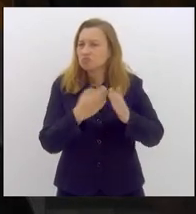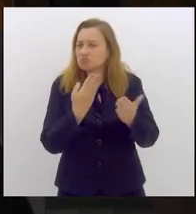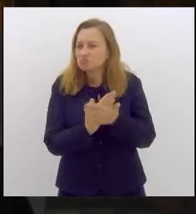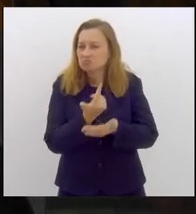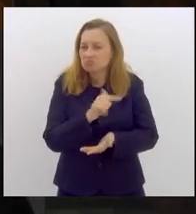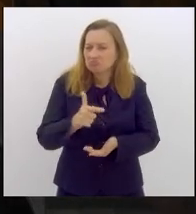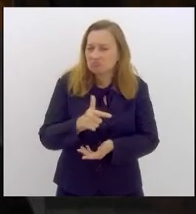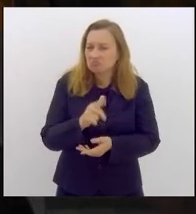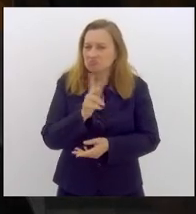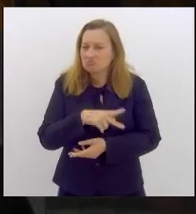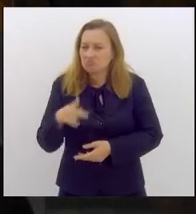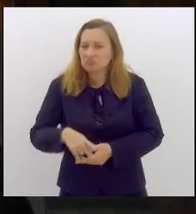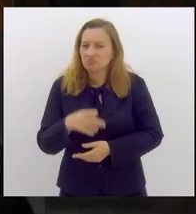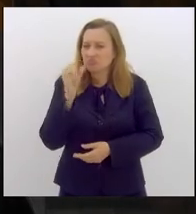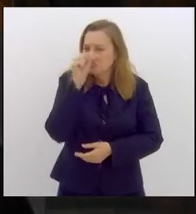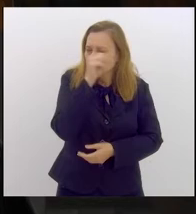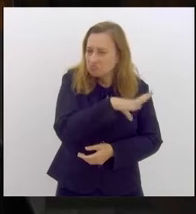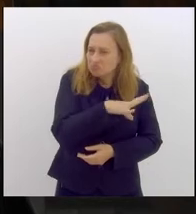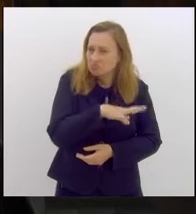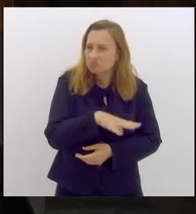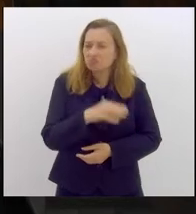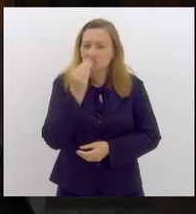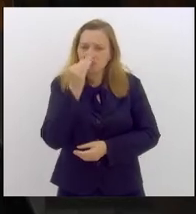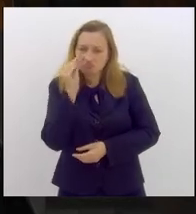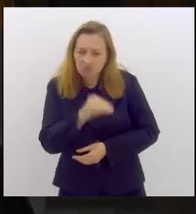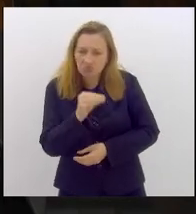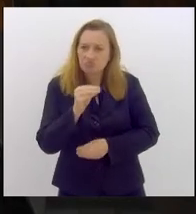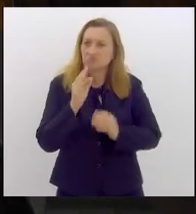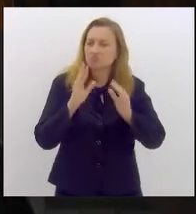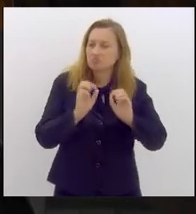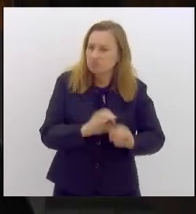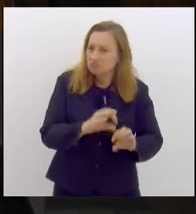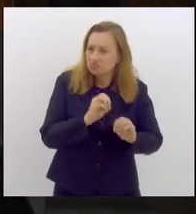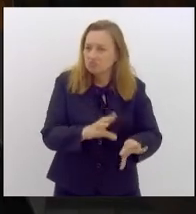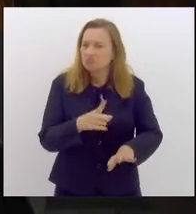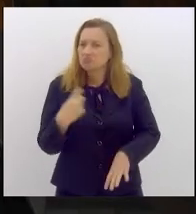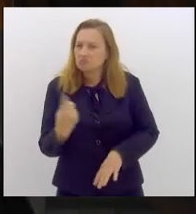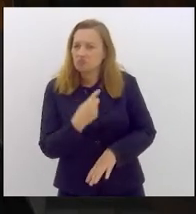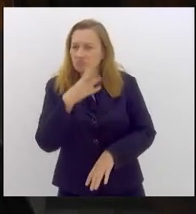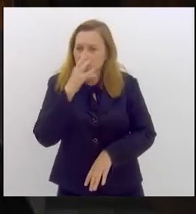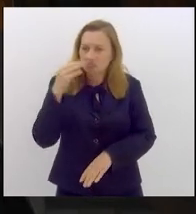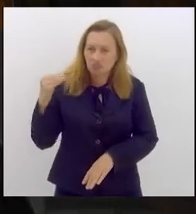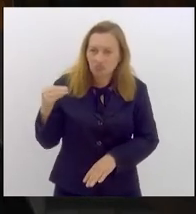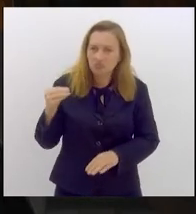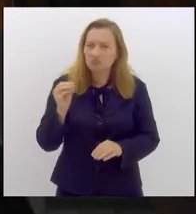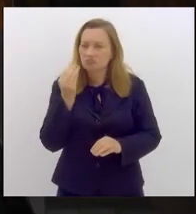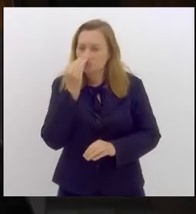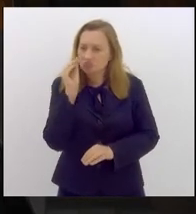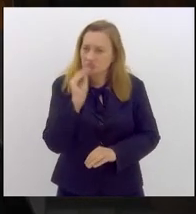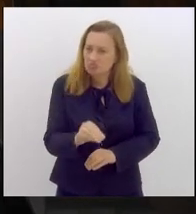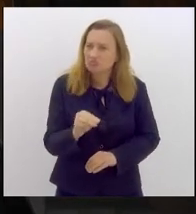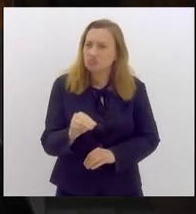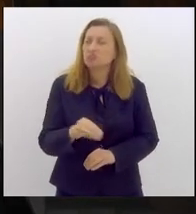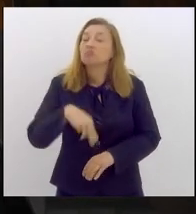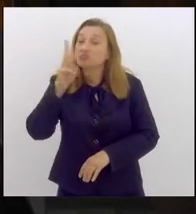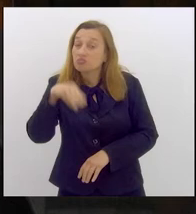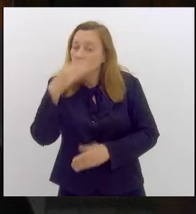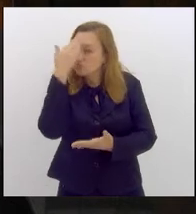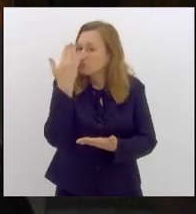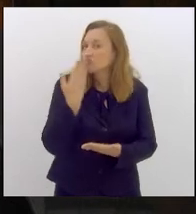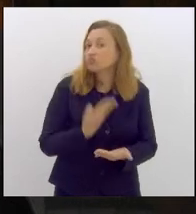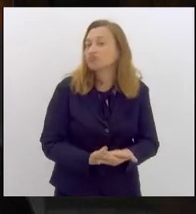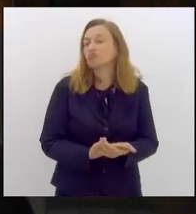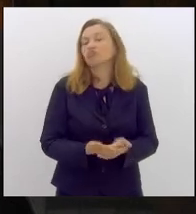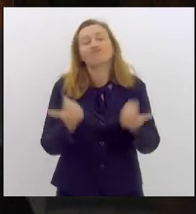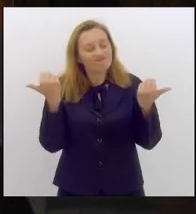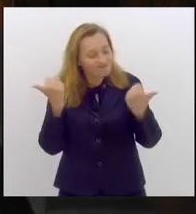é um absurdo, é um descaso com a educação, é um descaso com os nossos adolescentes, é um descaso com quem acredita